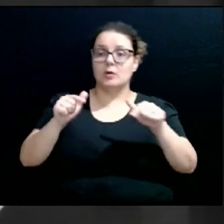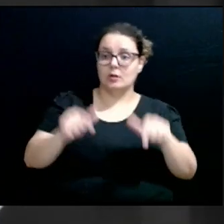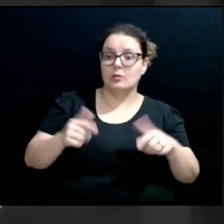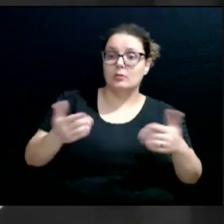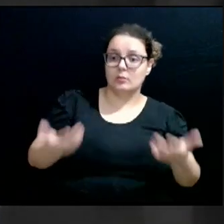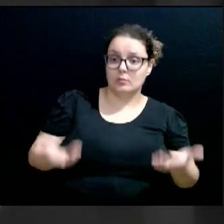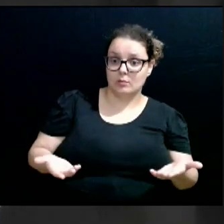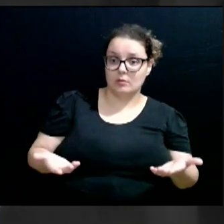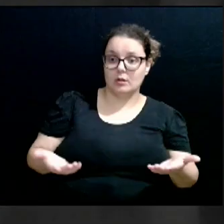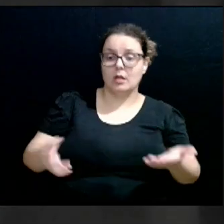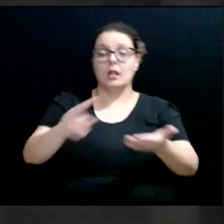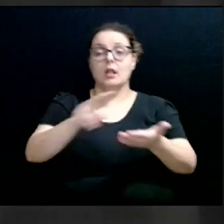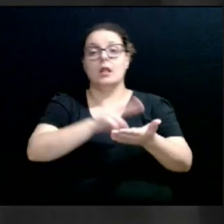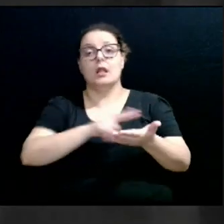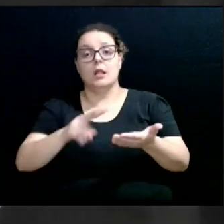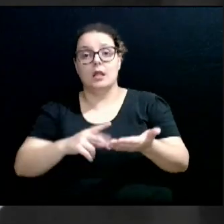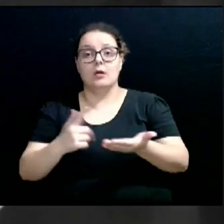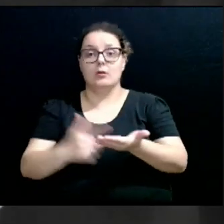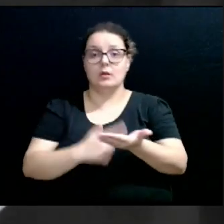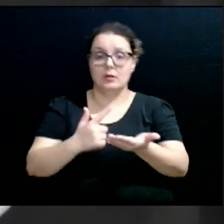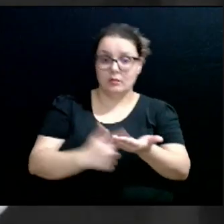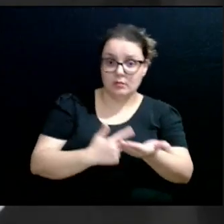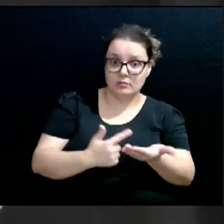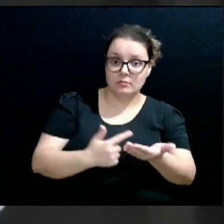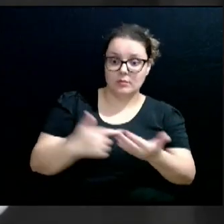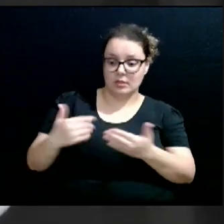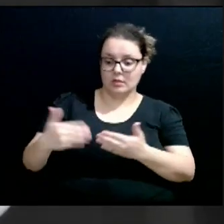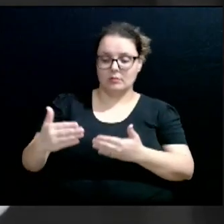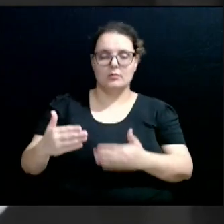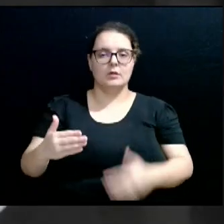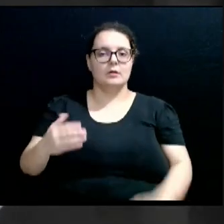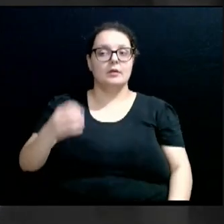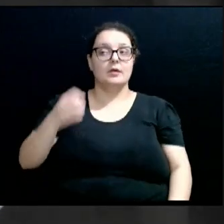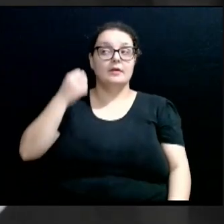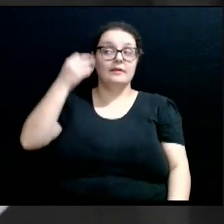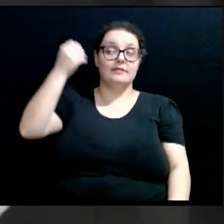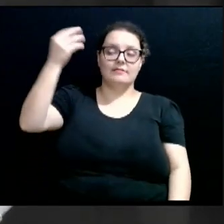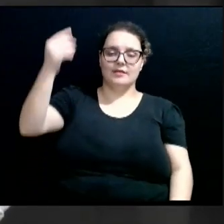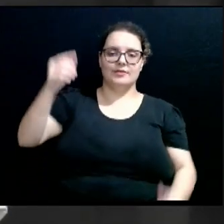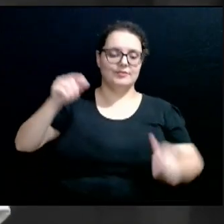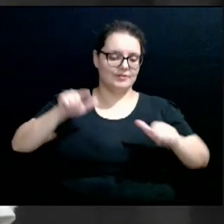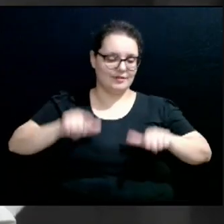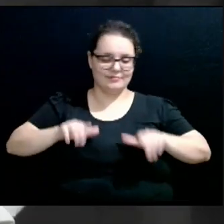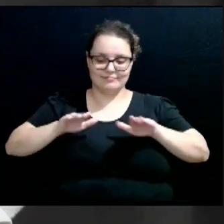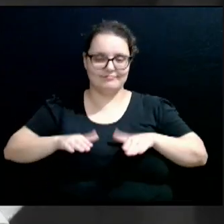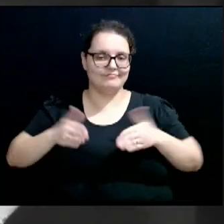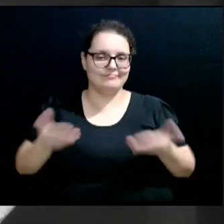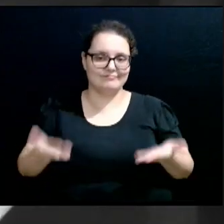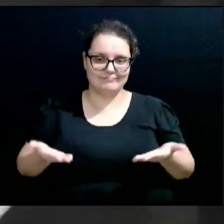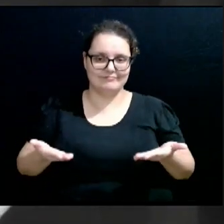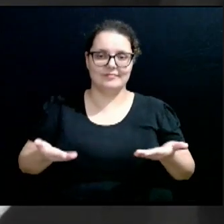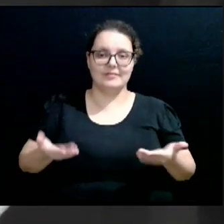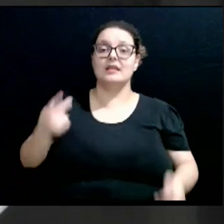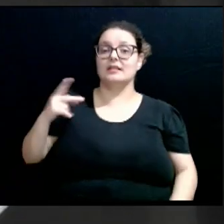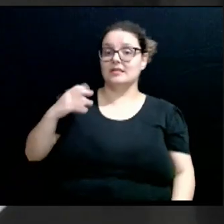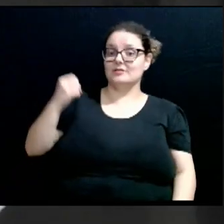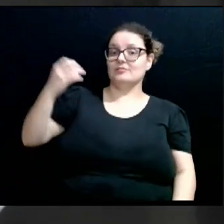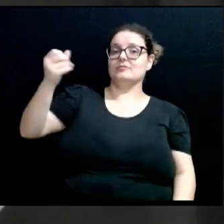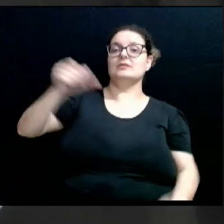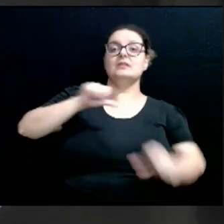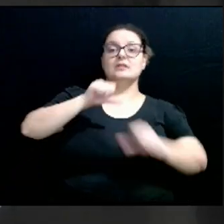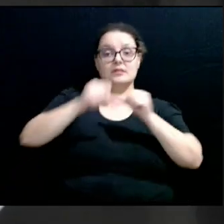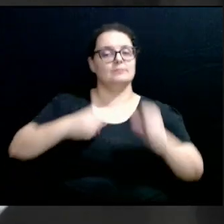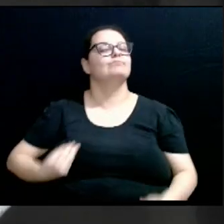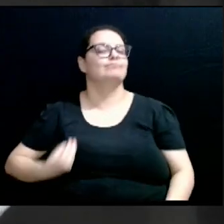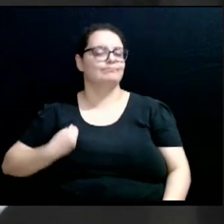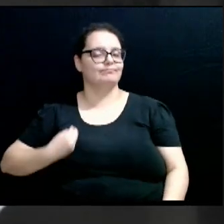aquele livro e dali você viajar. E nessa sua viagem você transforma a sua vida. Então eu